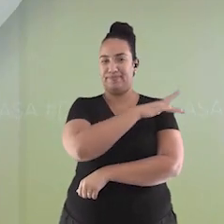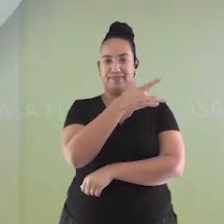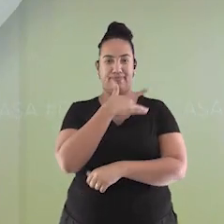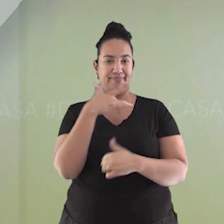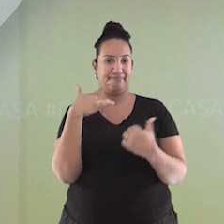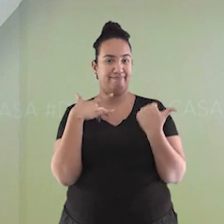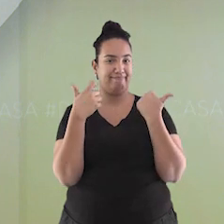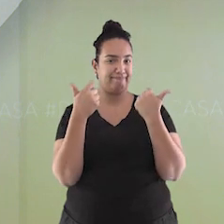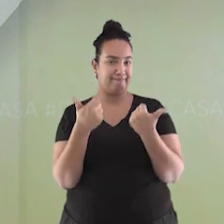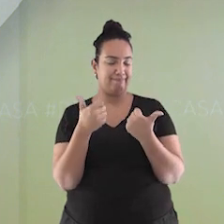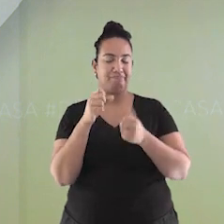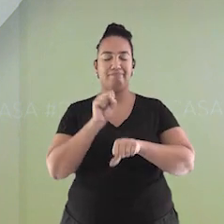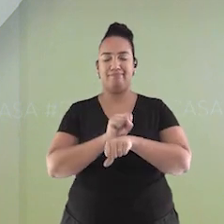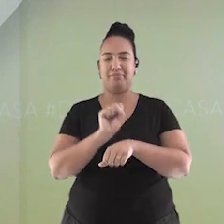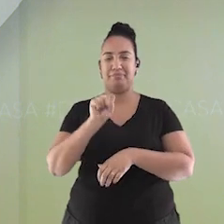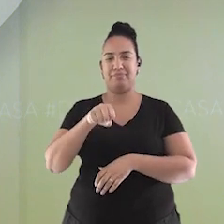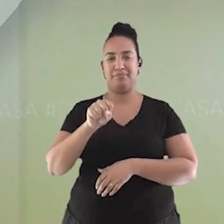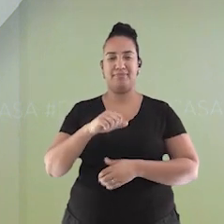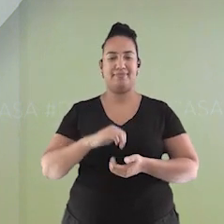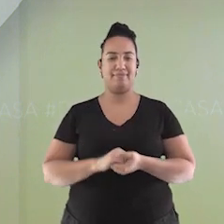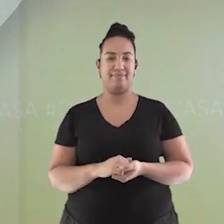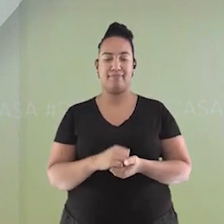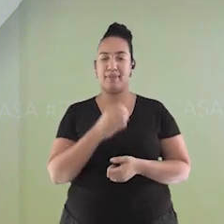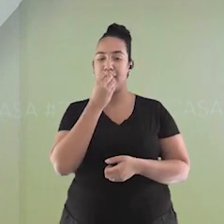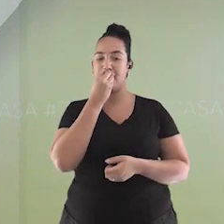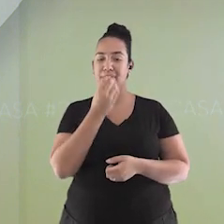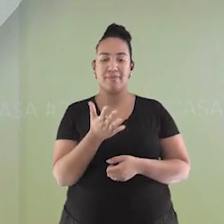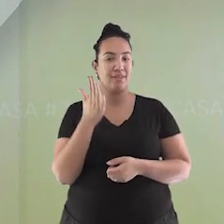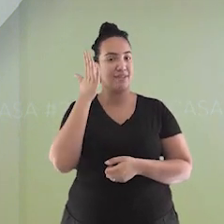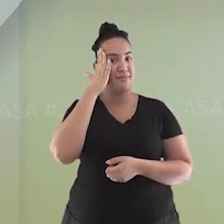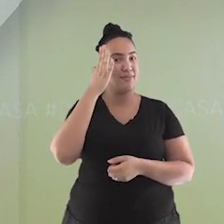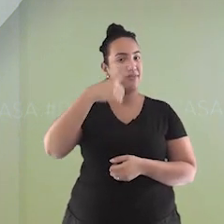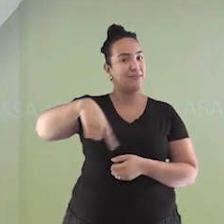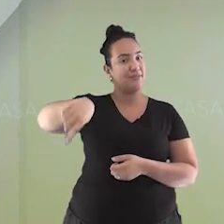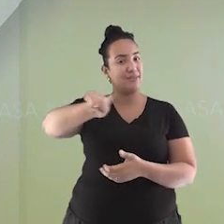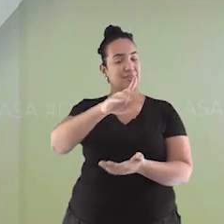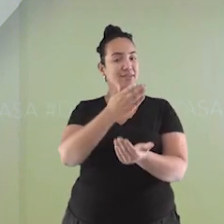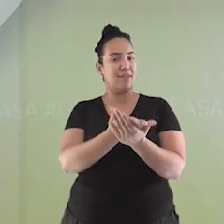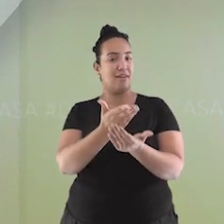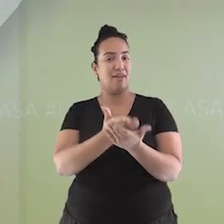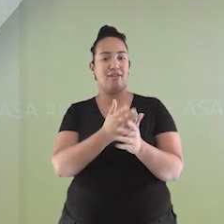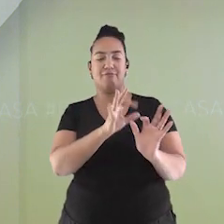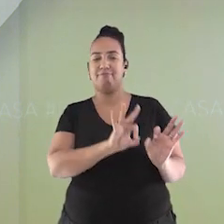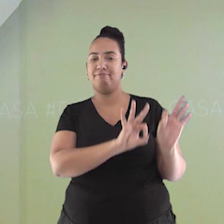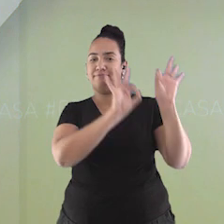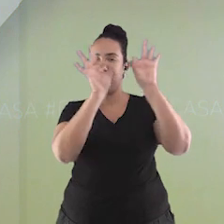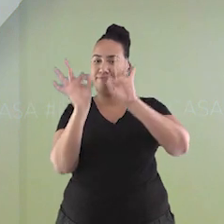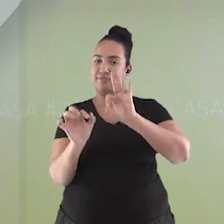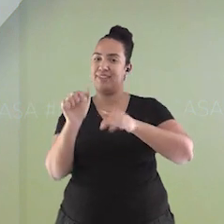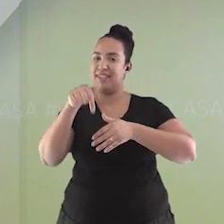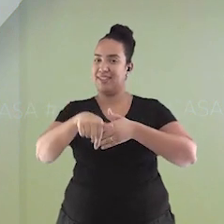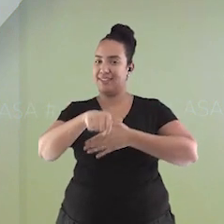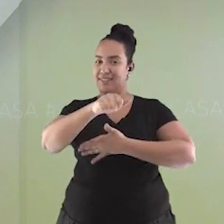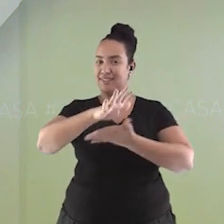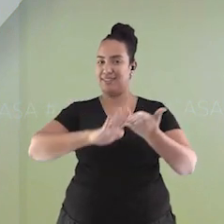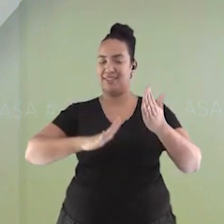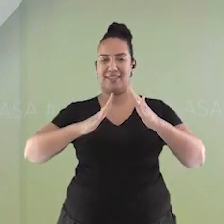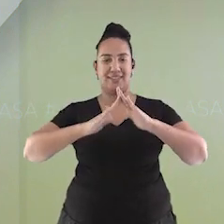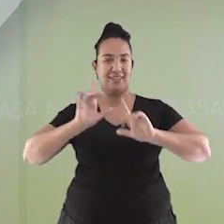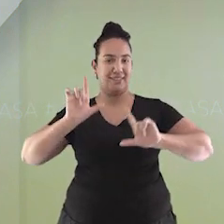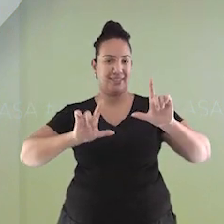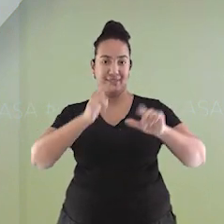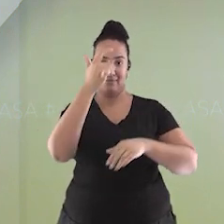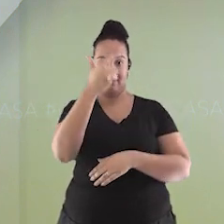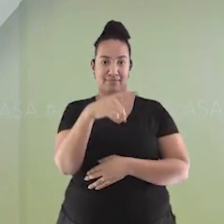estudante, tudo bem com você? Espero que sim. Que bom saber que você nos acompanha aqui no Dever em Casa na